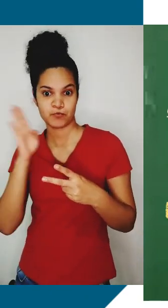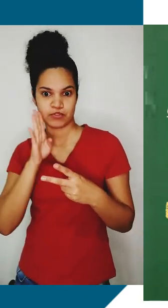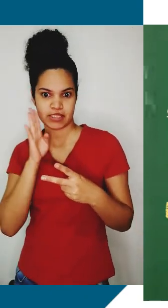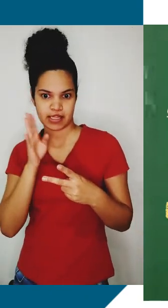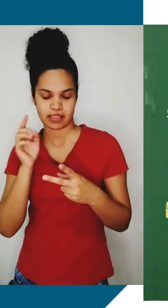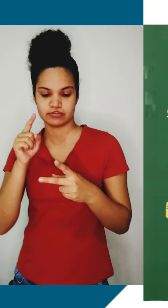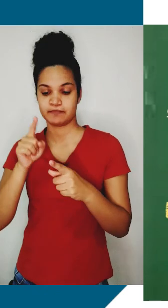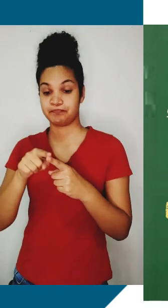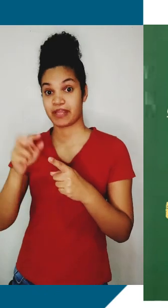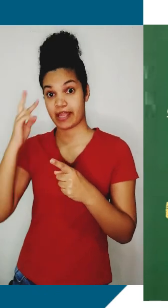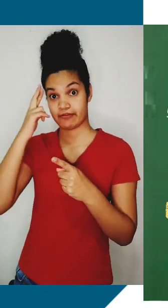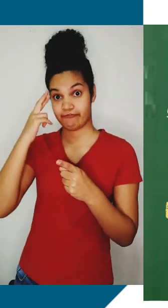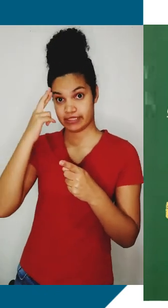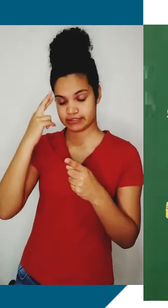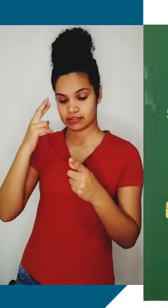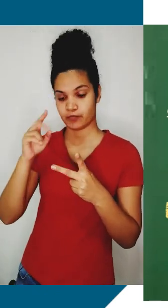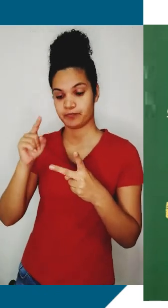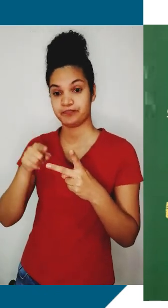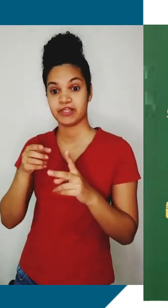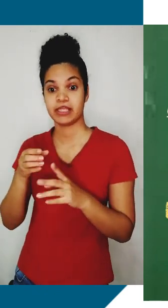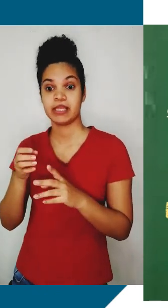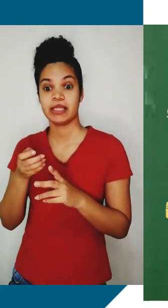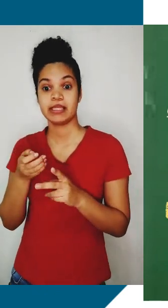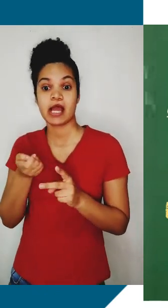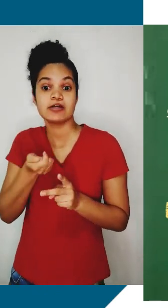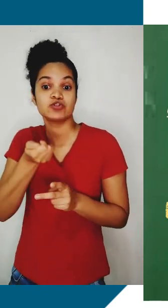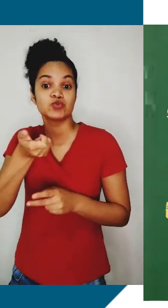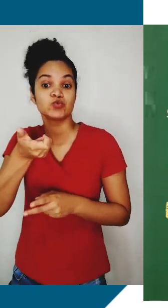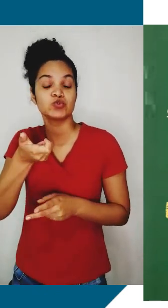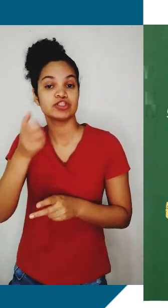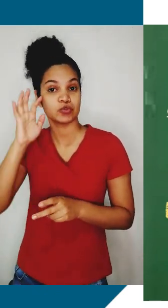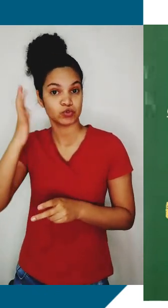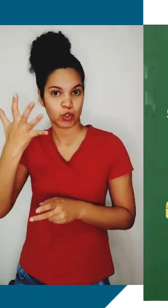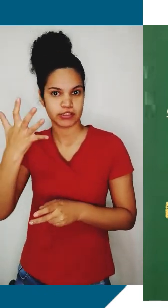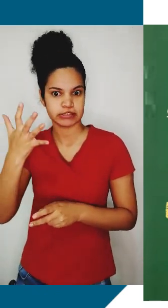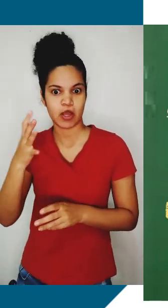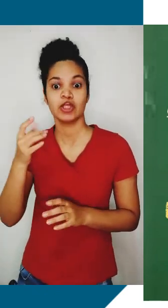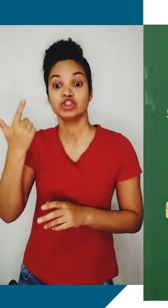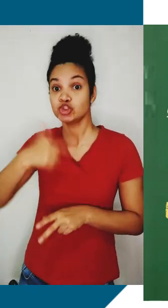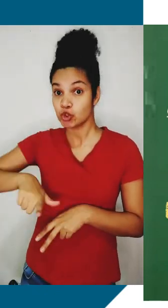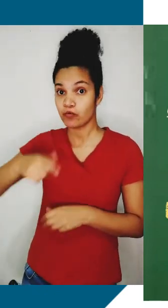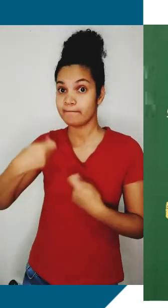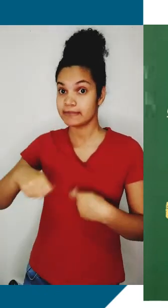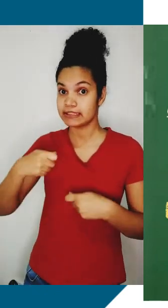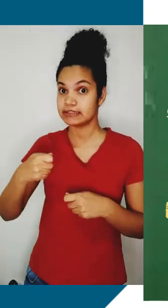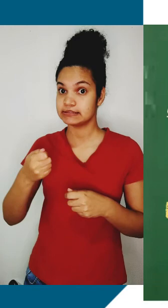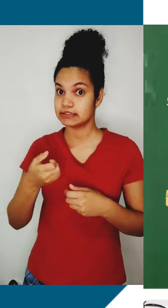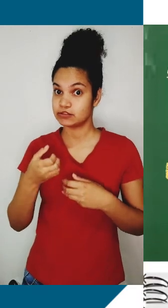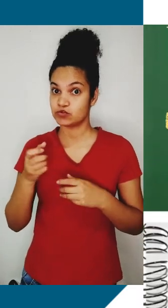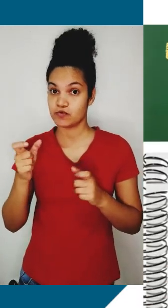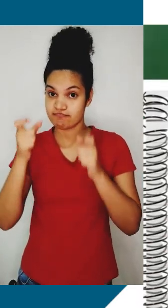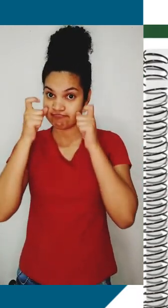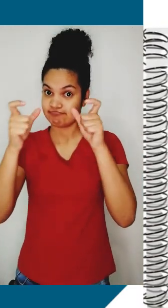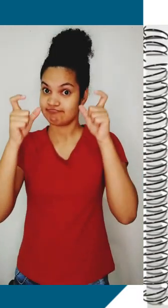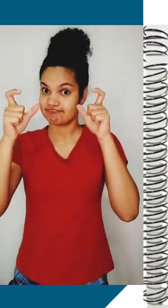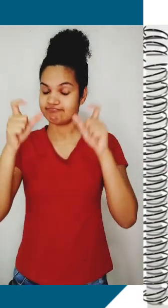sugestão de solução. Antes de passarmos para o exemplo, eu preciso fazer novamente uma observação muito importante.